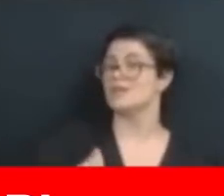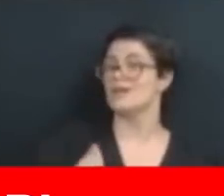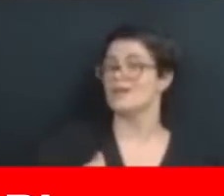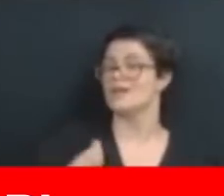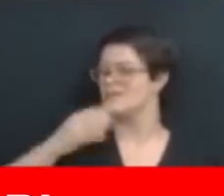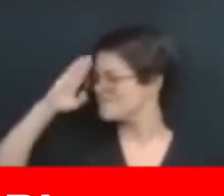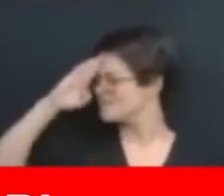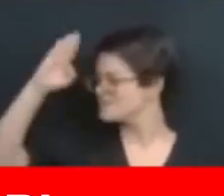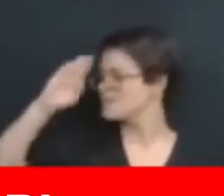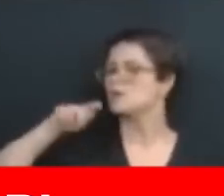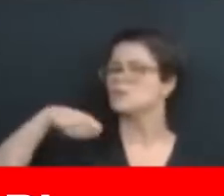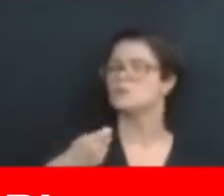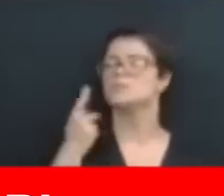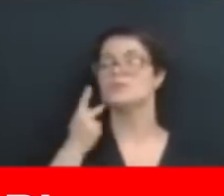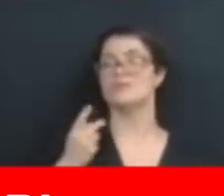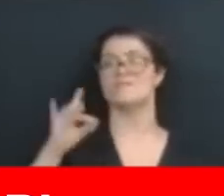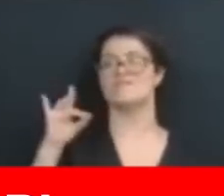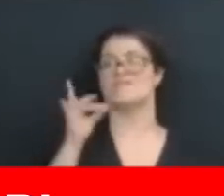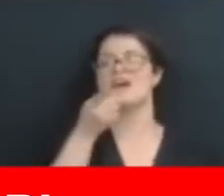da verdade,